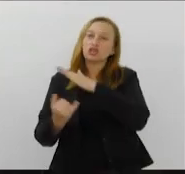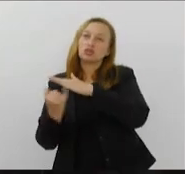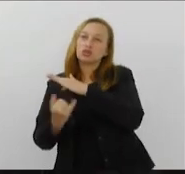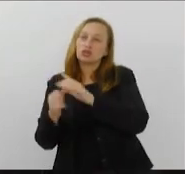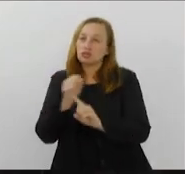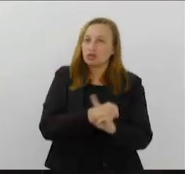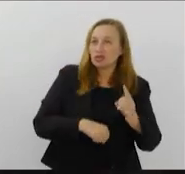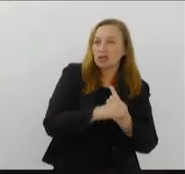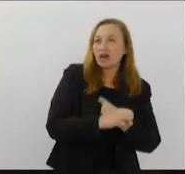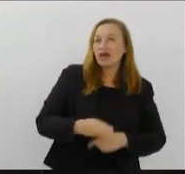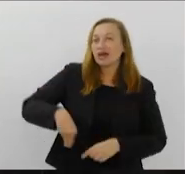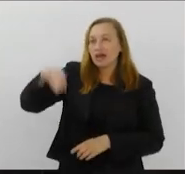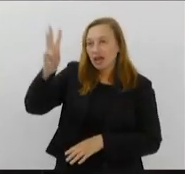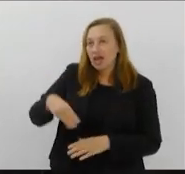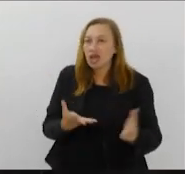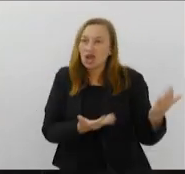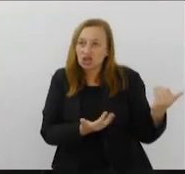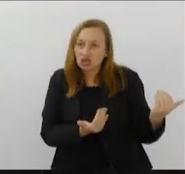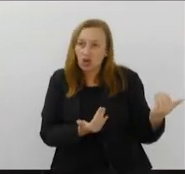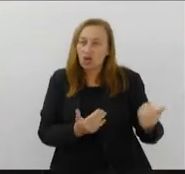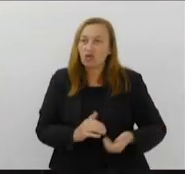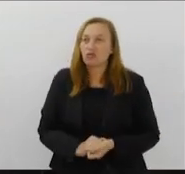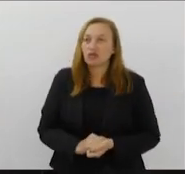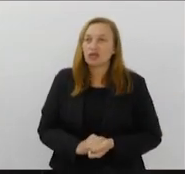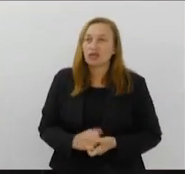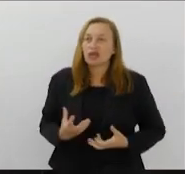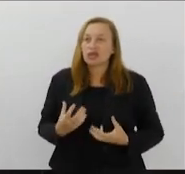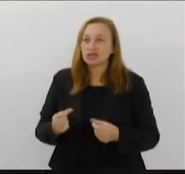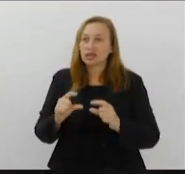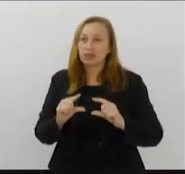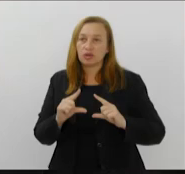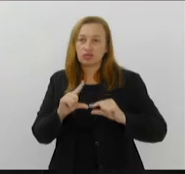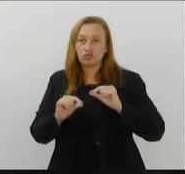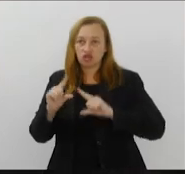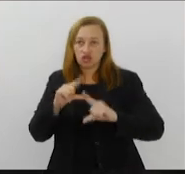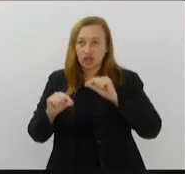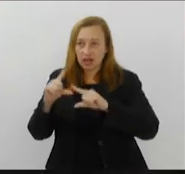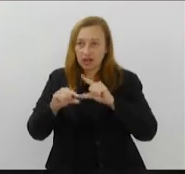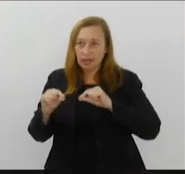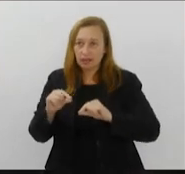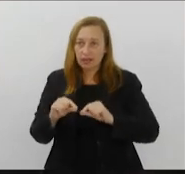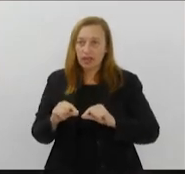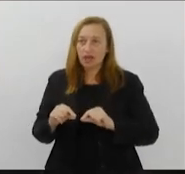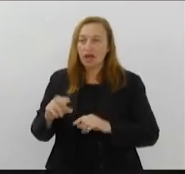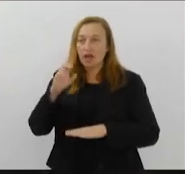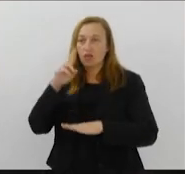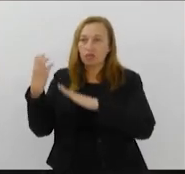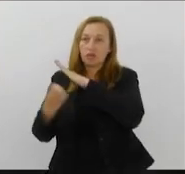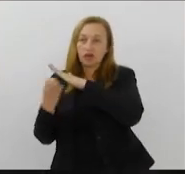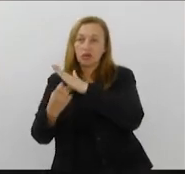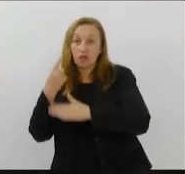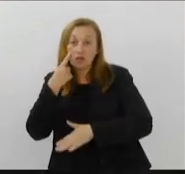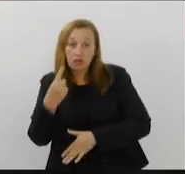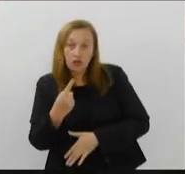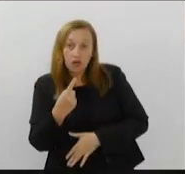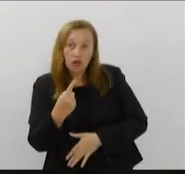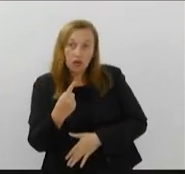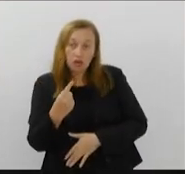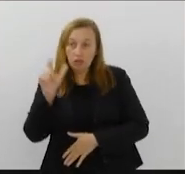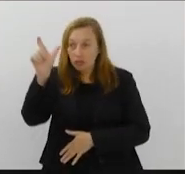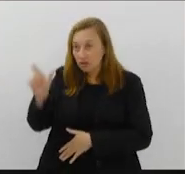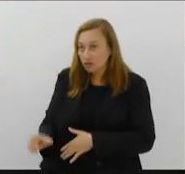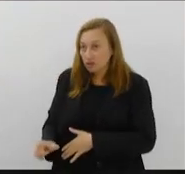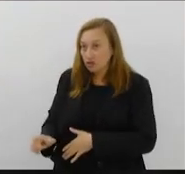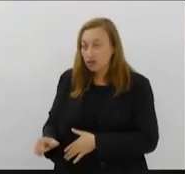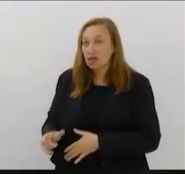de uma ONG ou projeto social, por exemplo, o Banco da Providência, recebe uma estrelinha. Né? E aí o empregador, ele vê esse perfil já no outro recorte, porque a gente entende